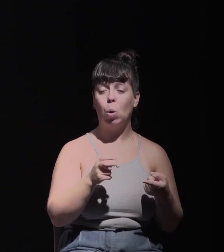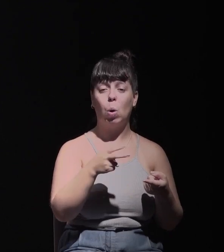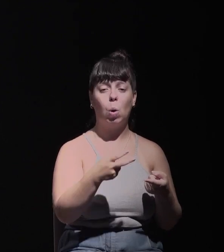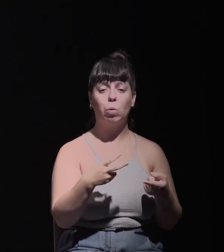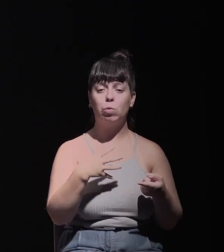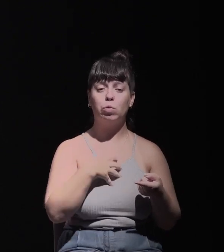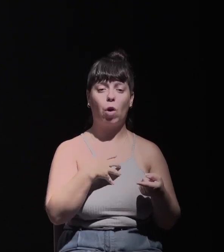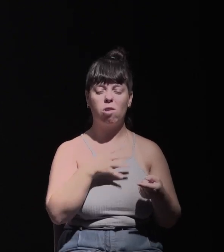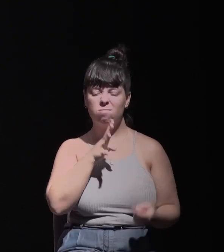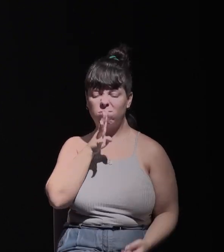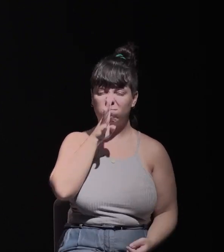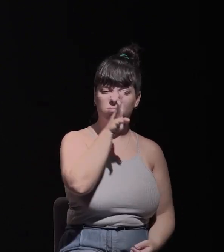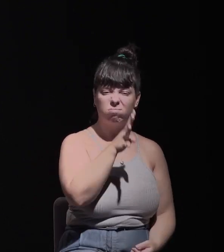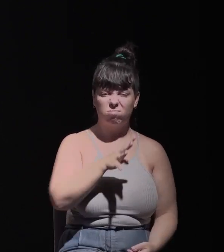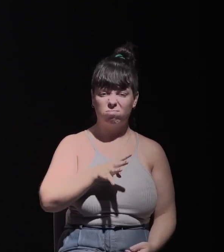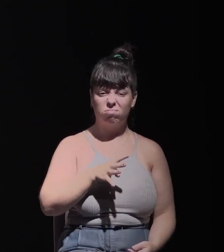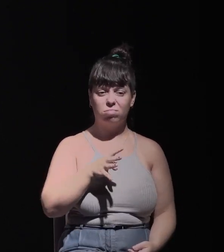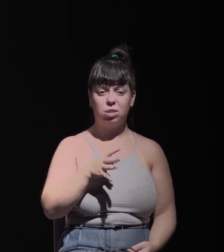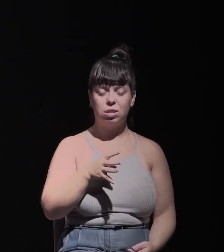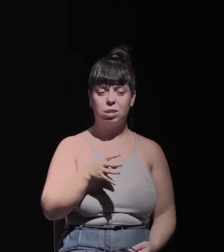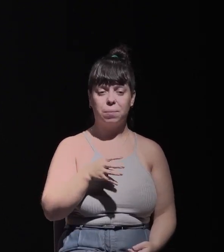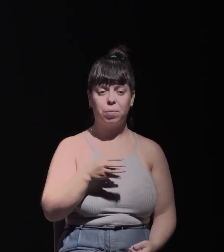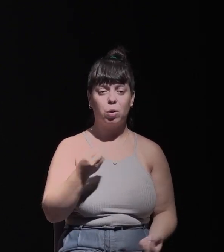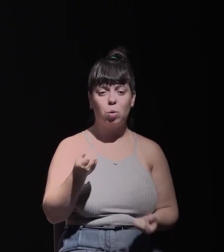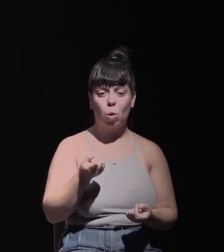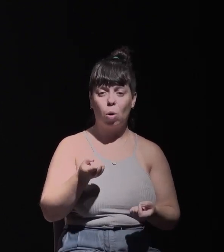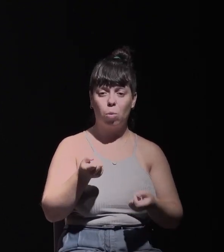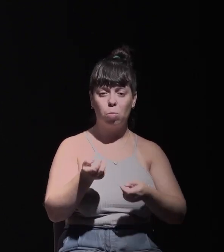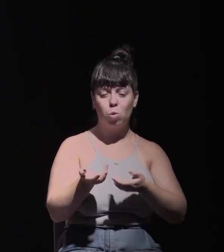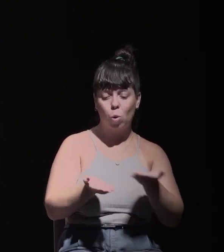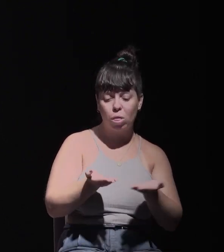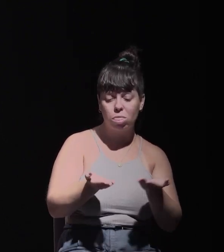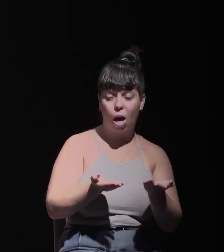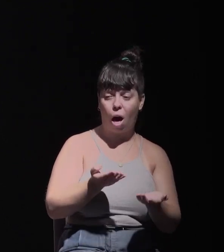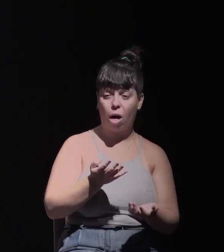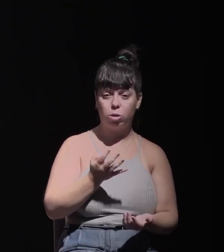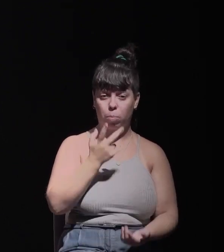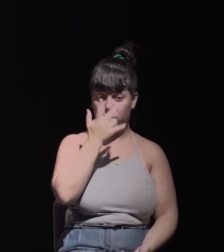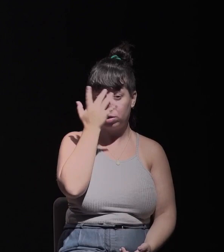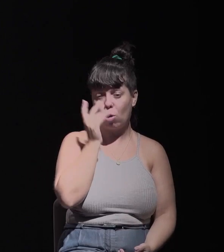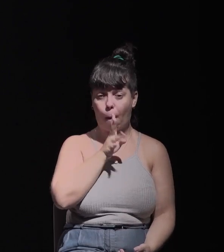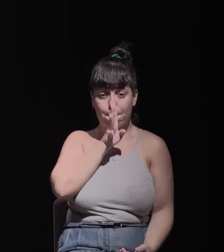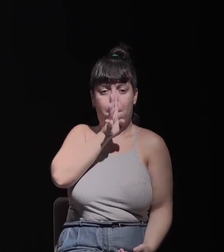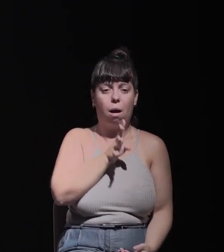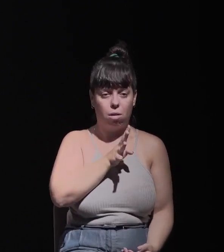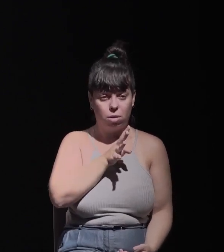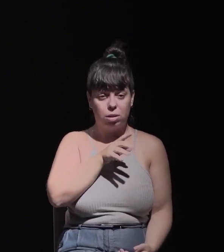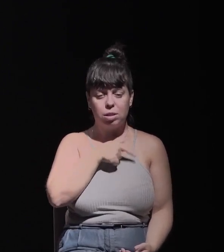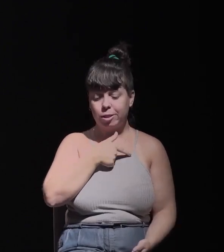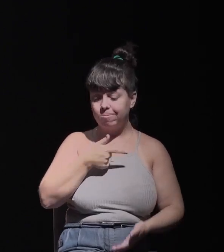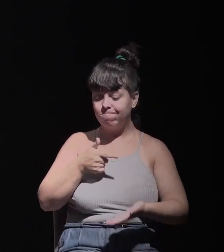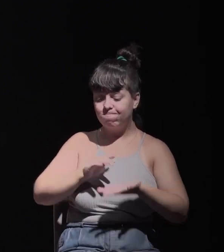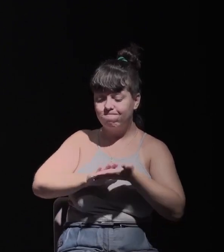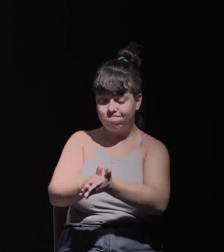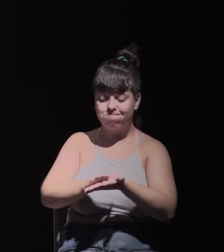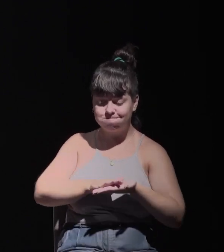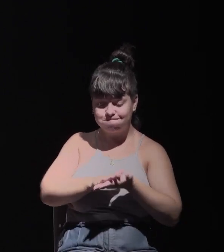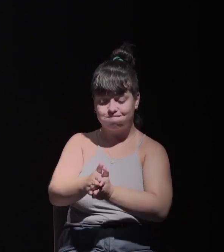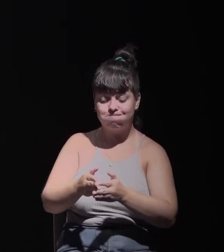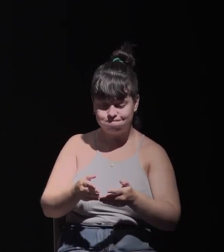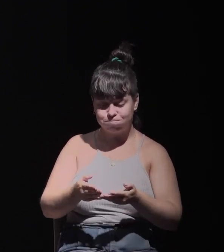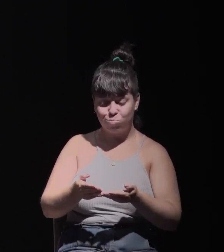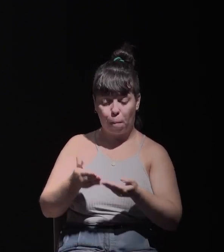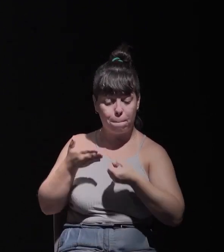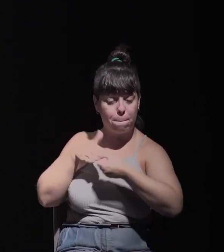de desobedecer, formas de cuidado daquele que desobedece, e estava sujeita às mais variadas violências e